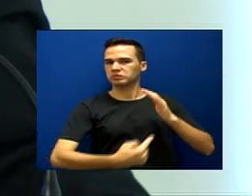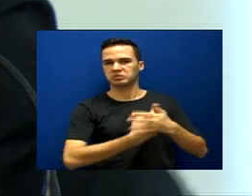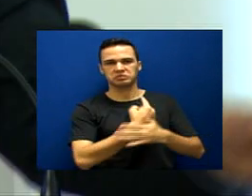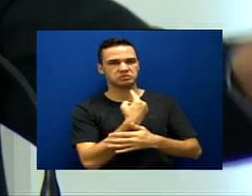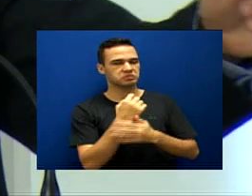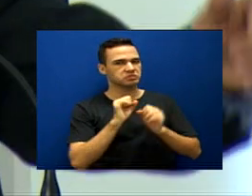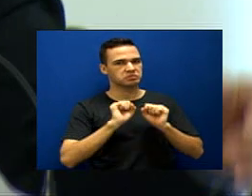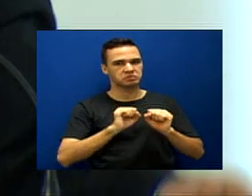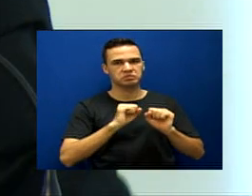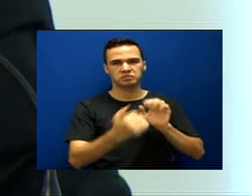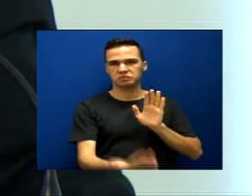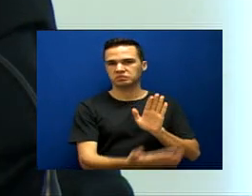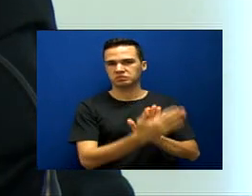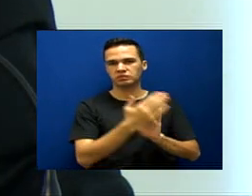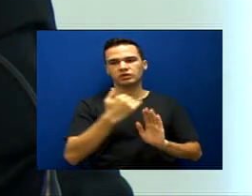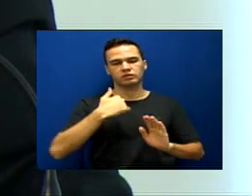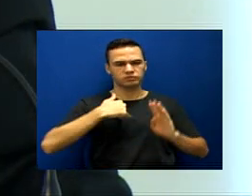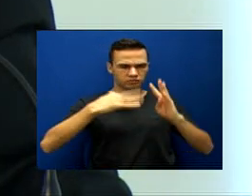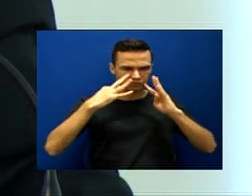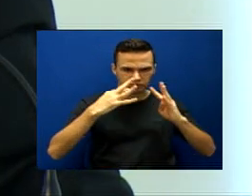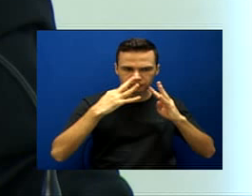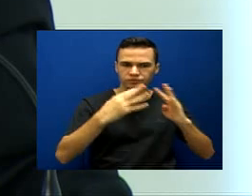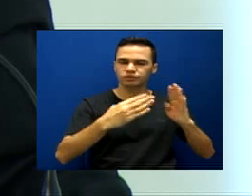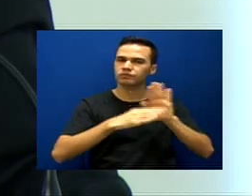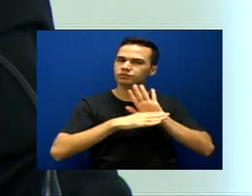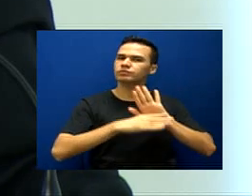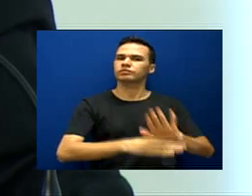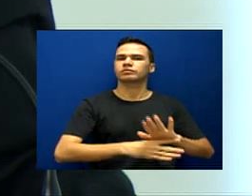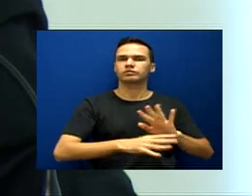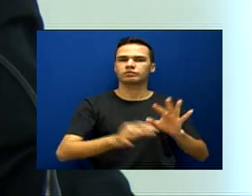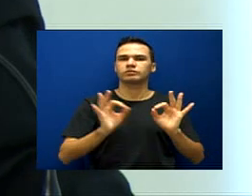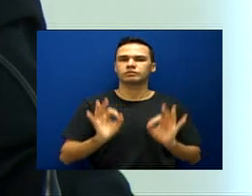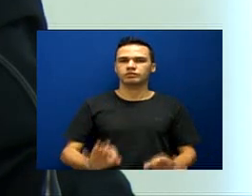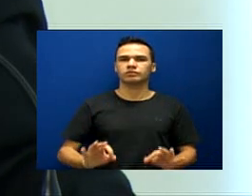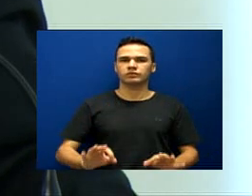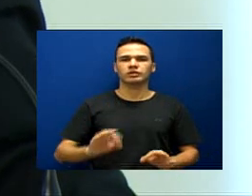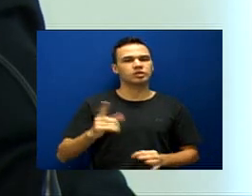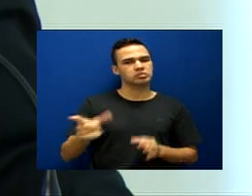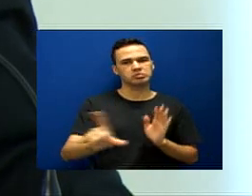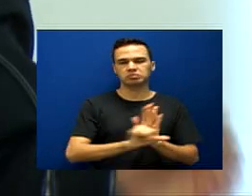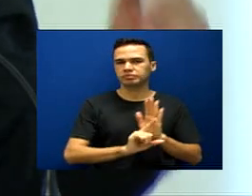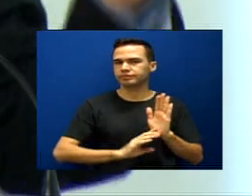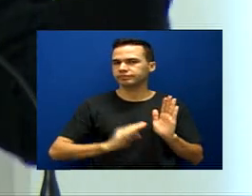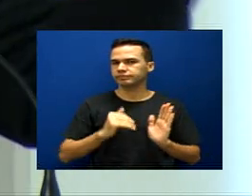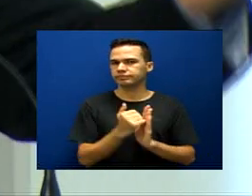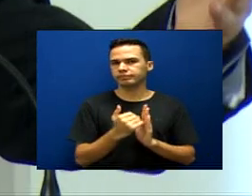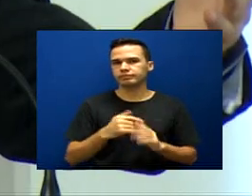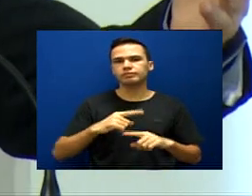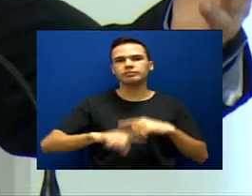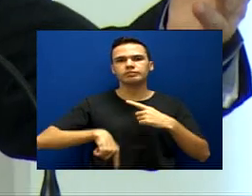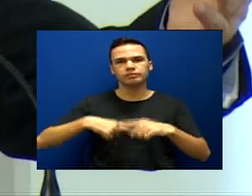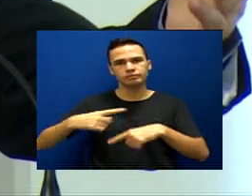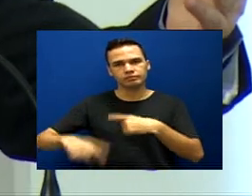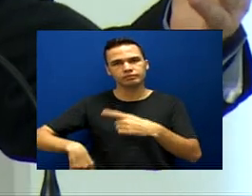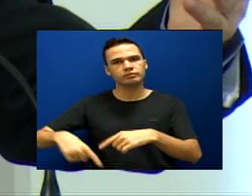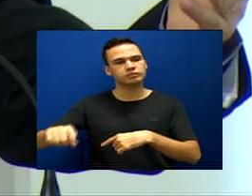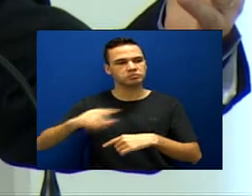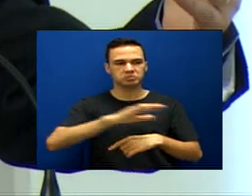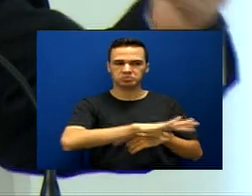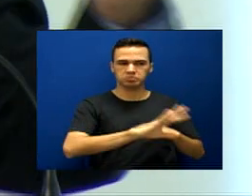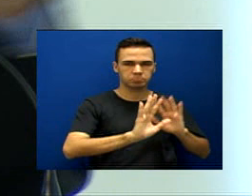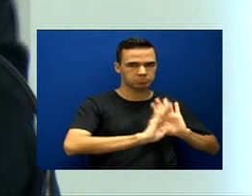que eu vou atendê-lo com o maior prazer, no sentido de inclusive de emendas. Passou aquele